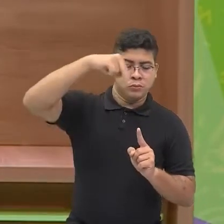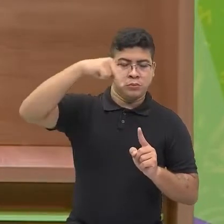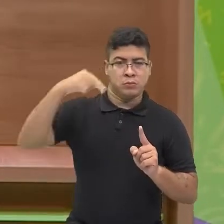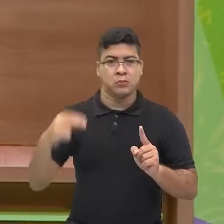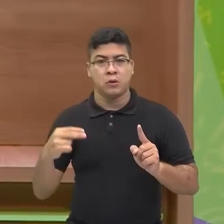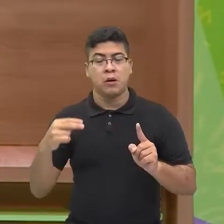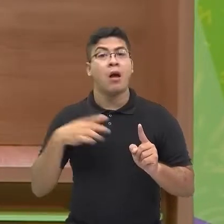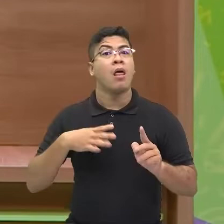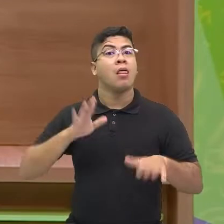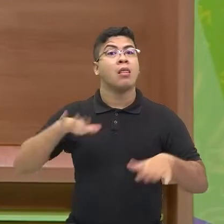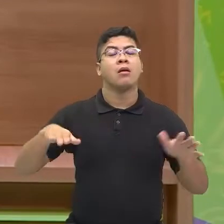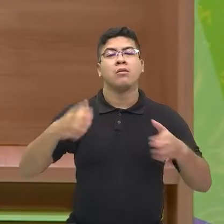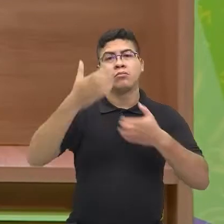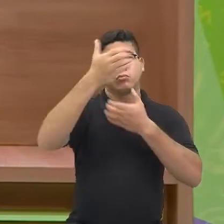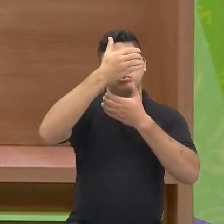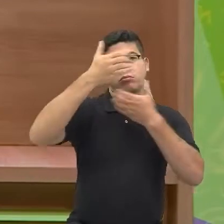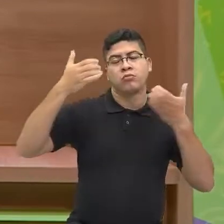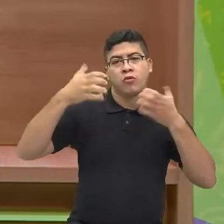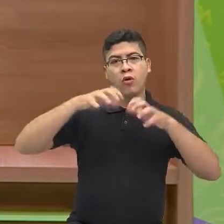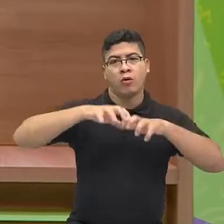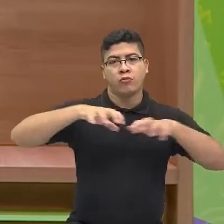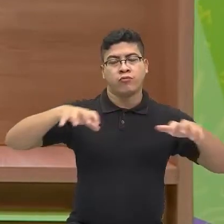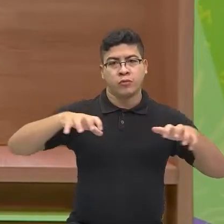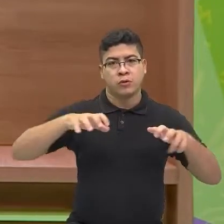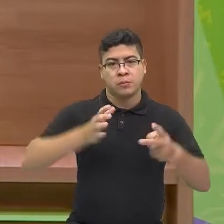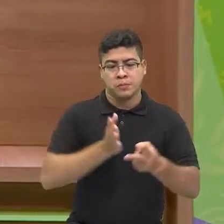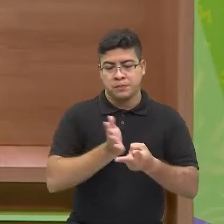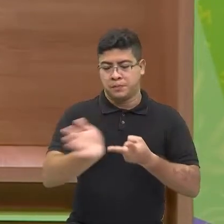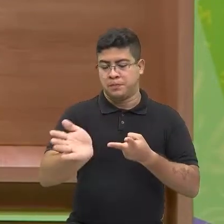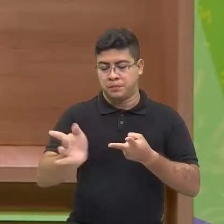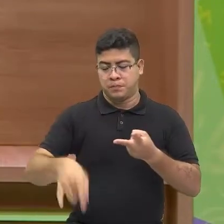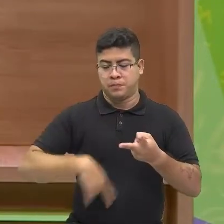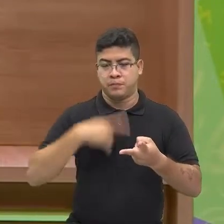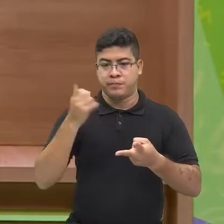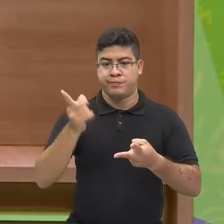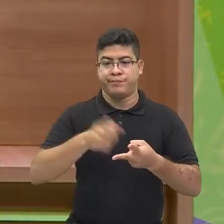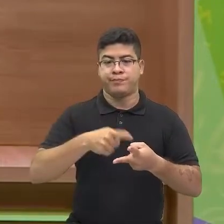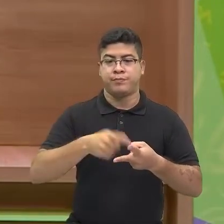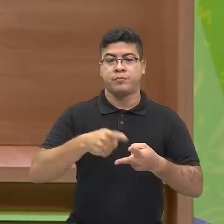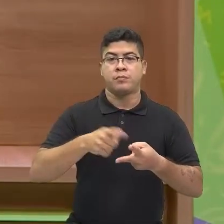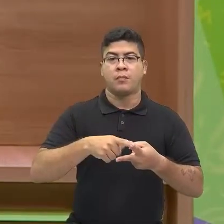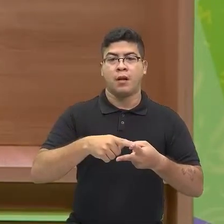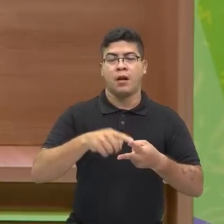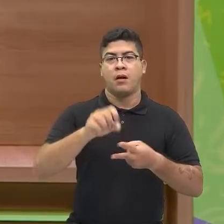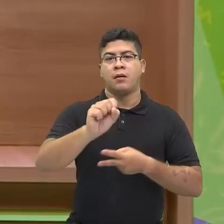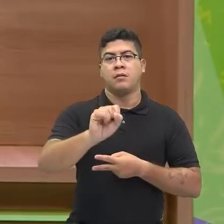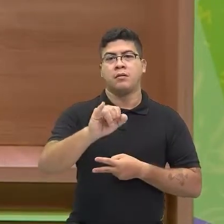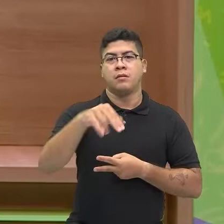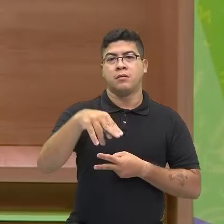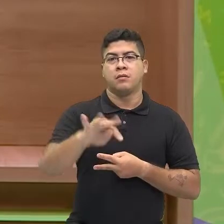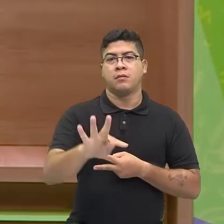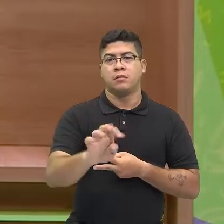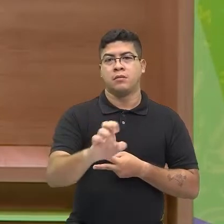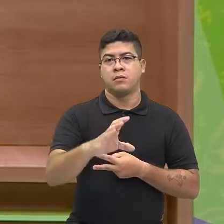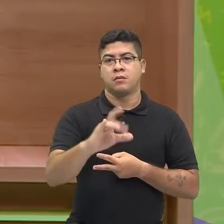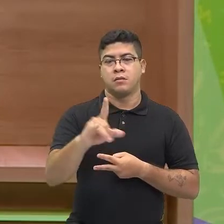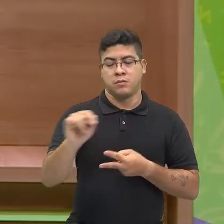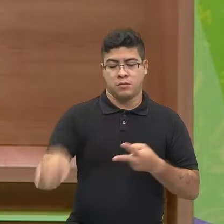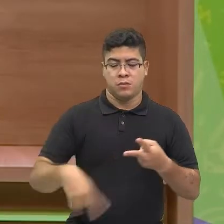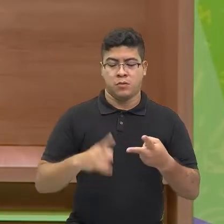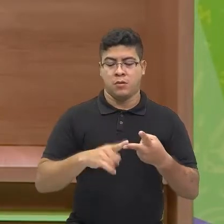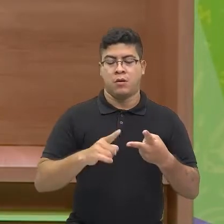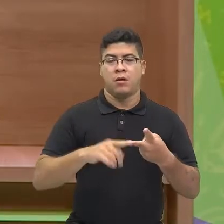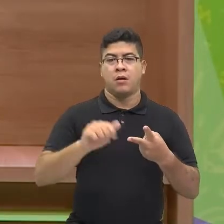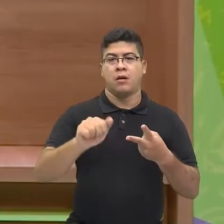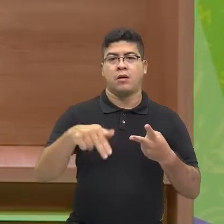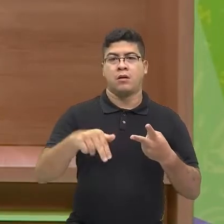o cubismo ele foi separado em duas etapas, que foi chamado de cubismo sintético e cubismo analítico.